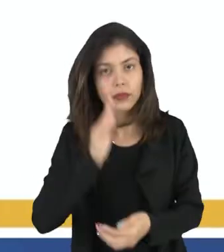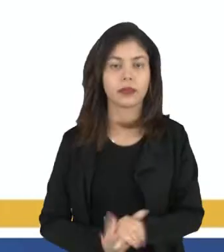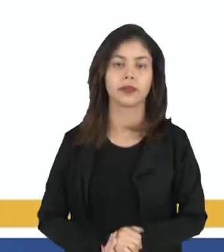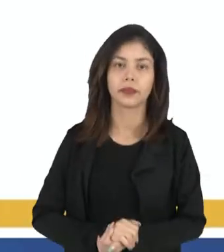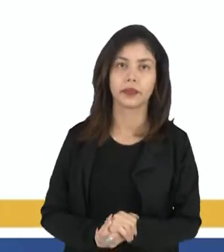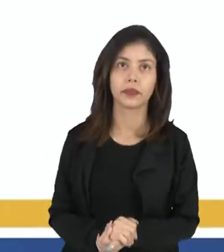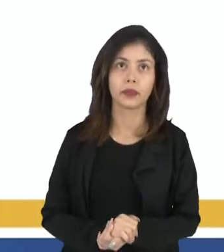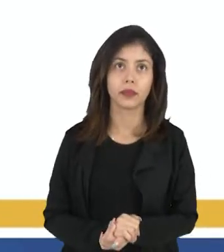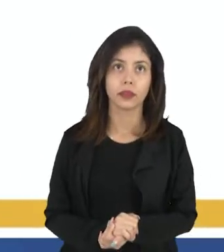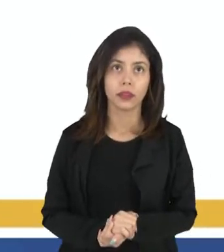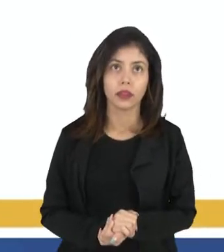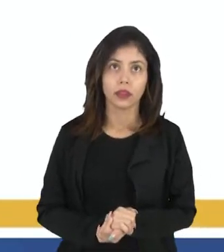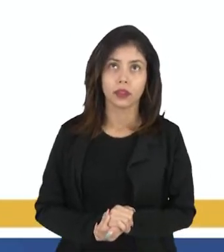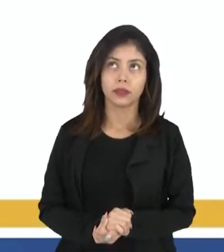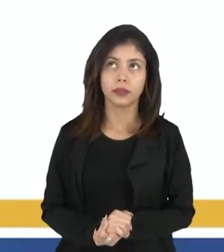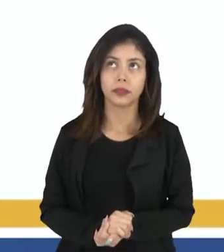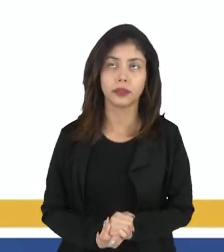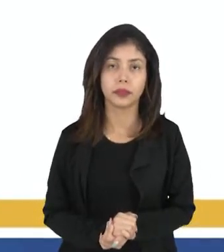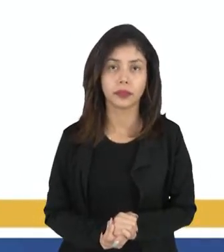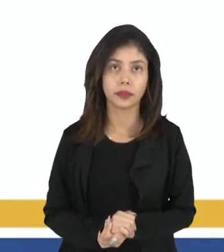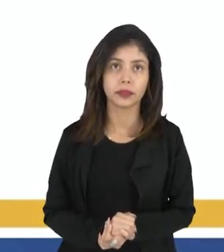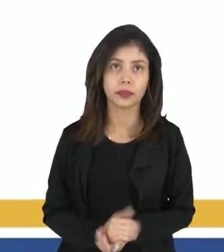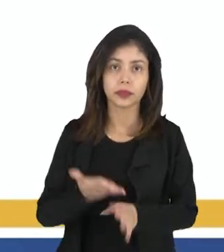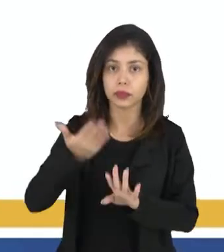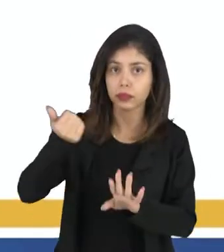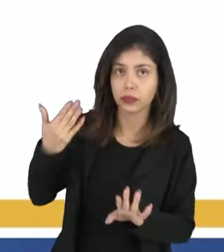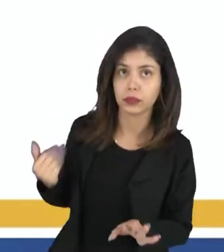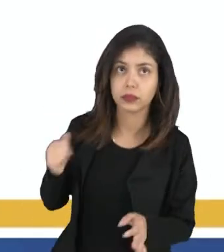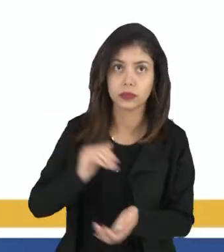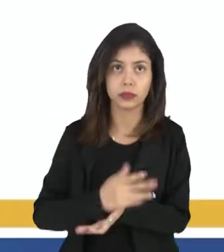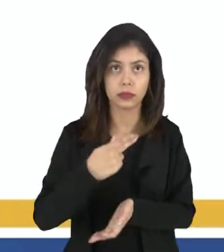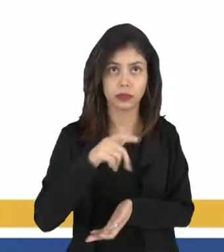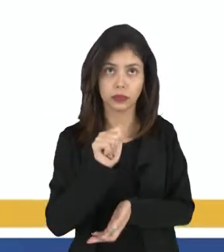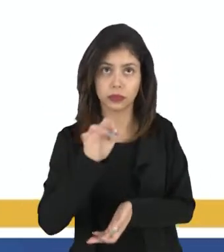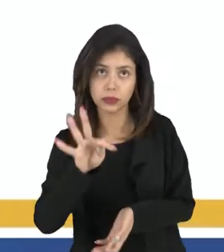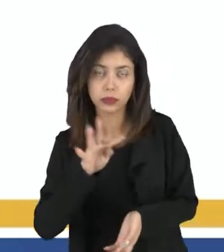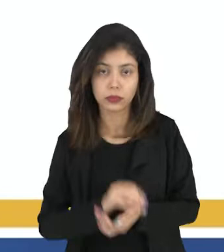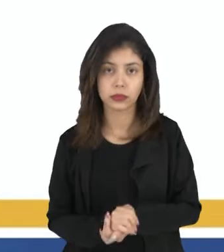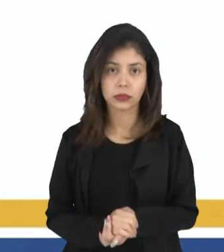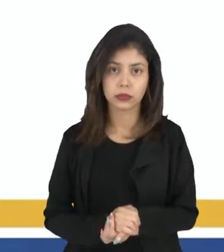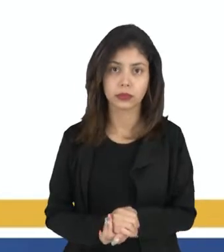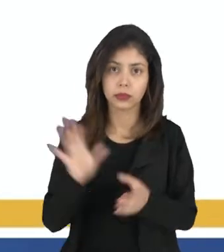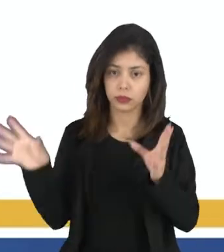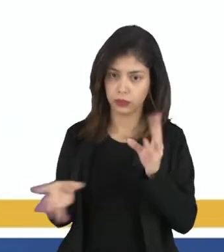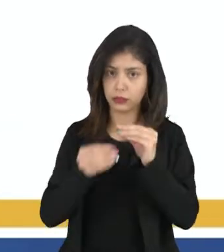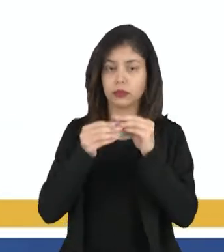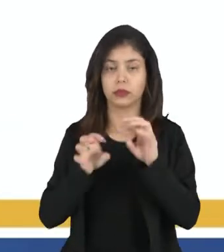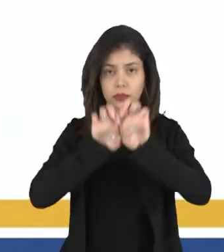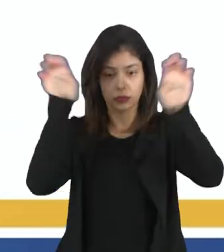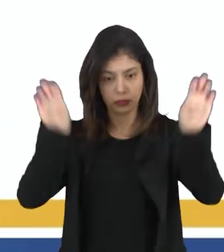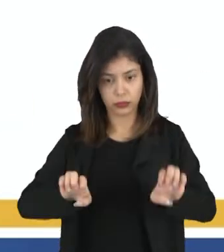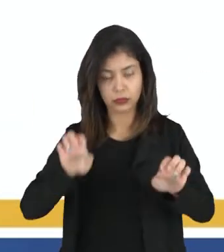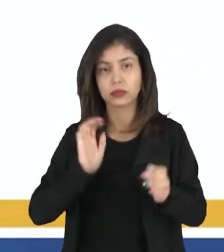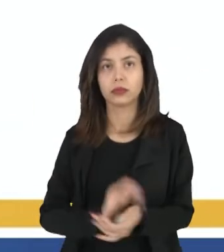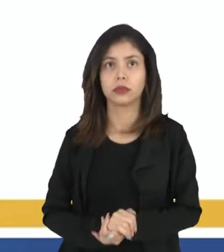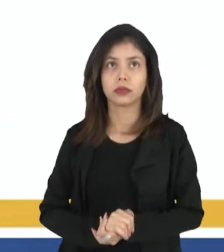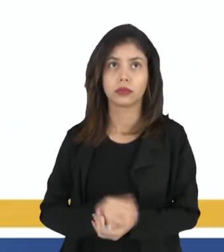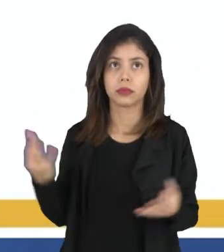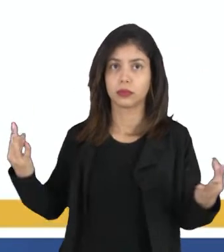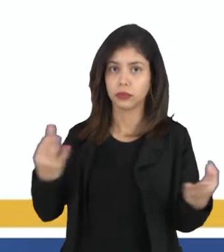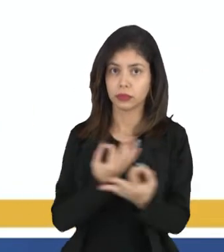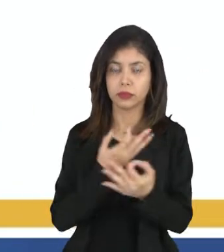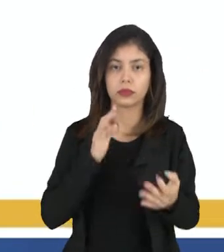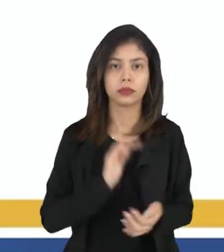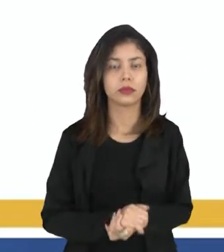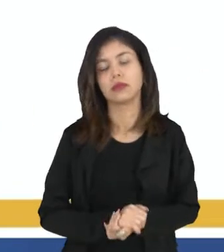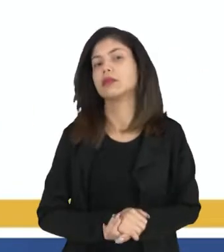tá? Have e o past participle. Isso que compõe a estrutura do present